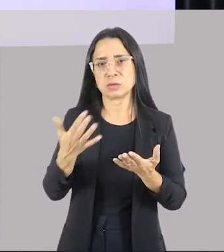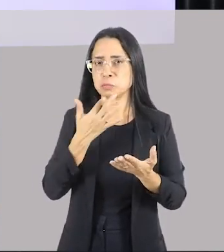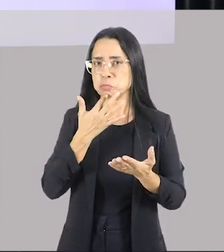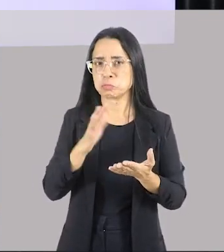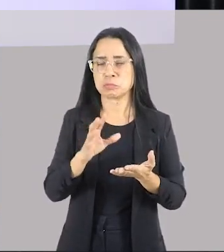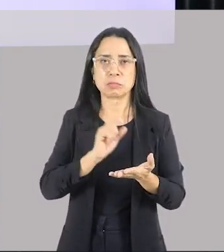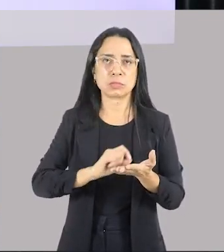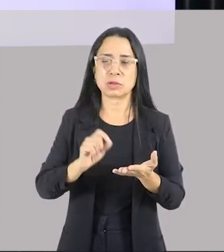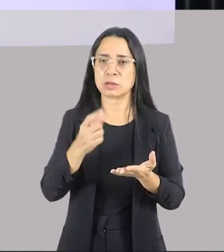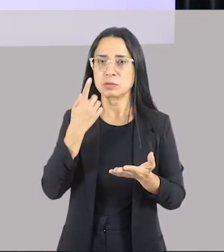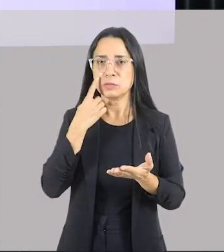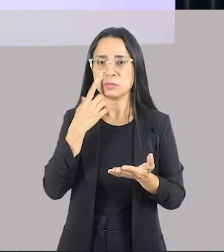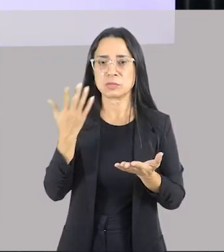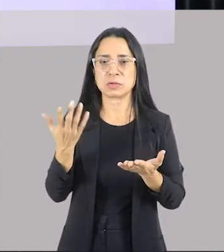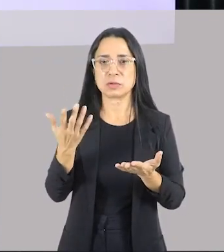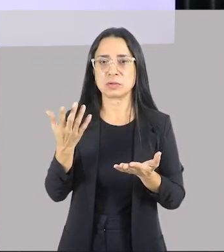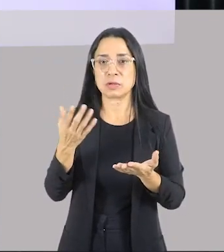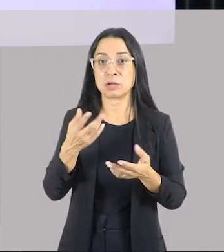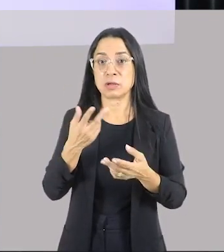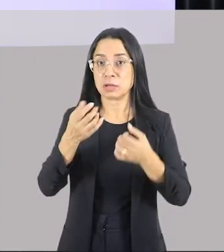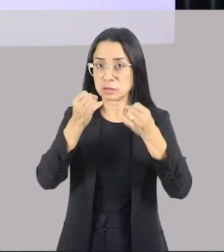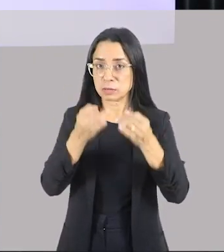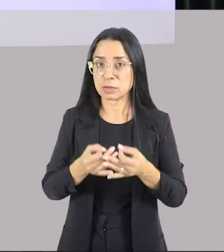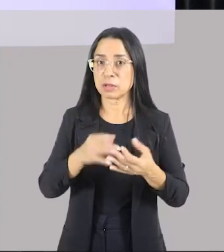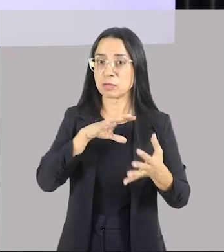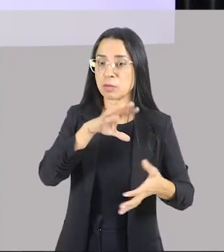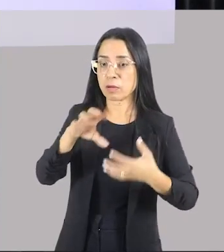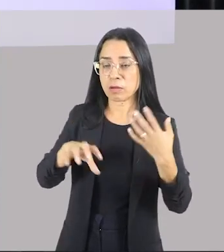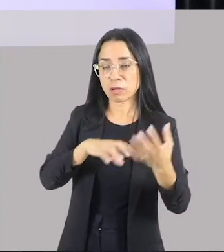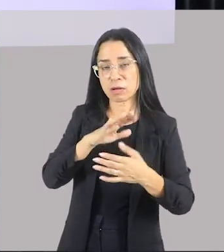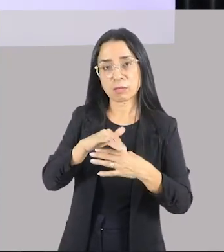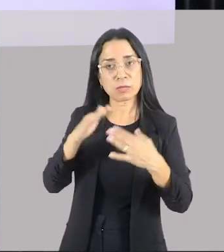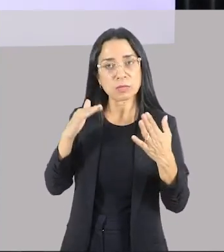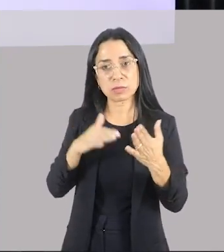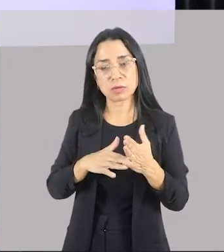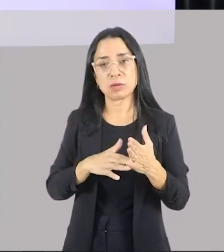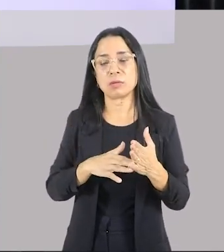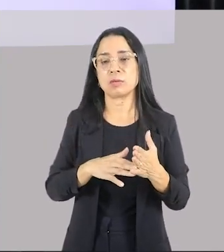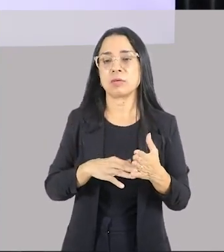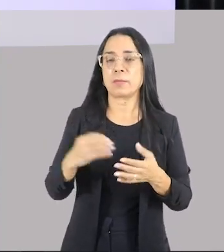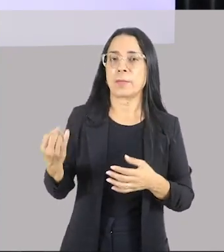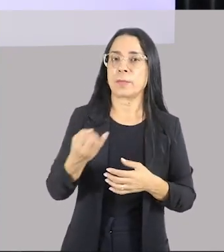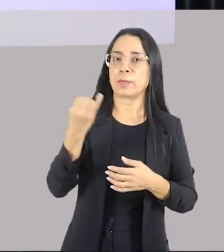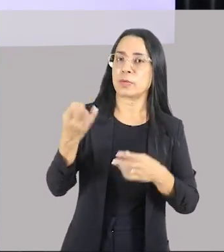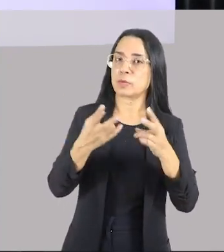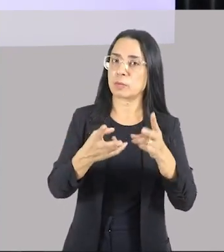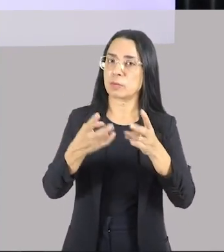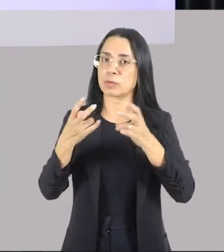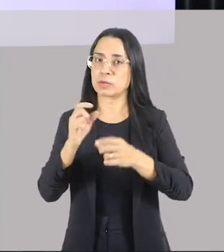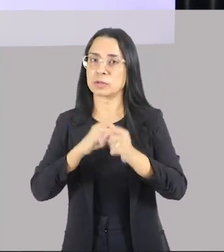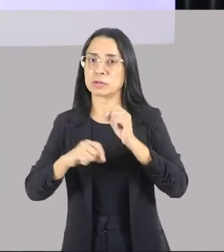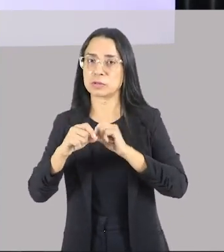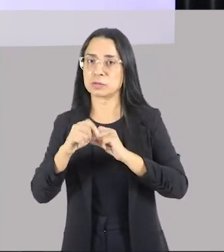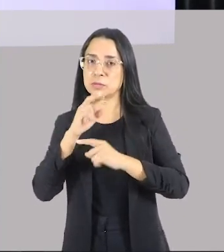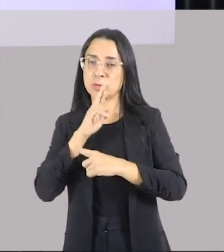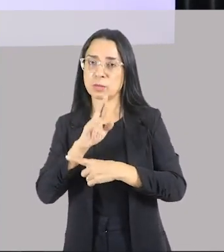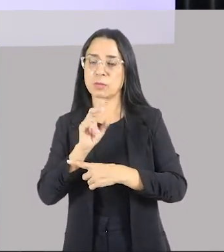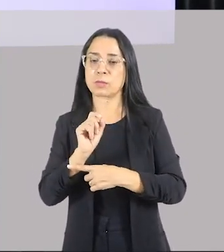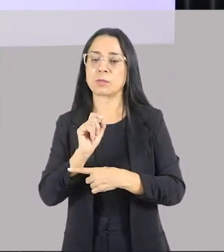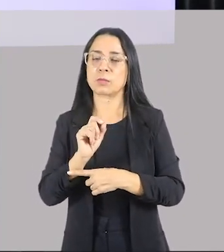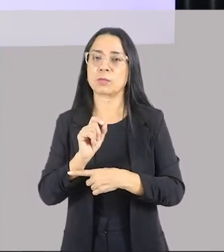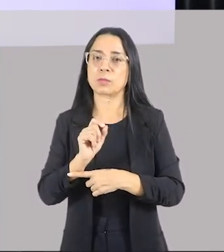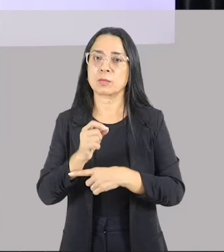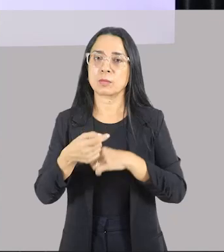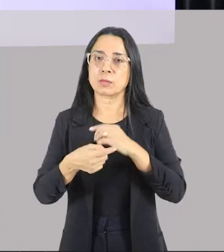para vocês que ali é uma greve geral, mas acontece outras greves. É importante também prestar atenção, né, nessas alternativas que